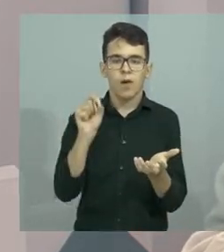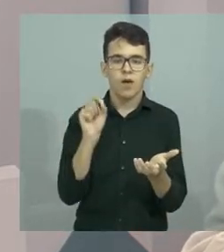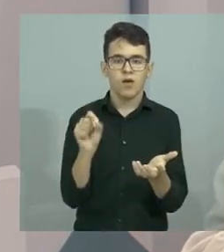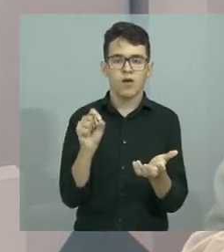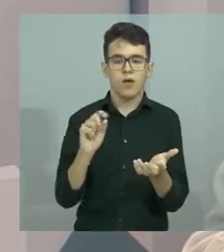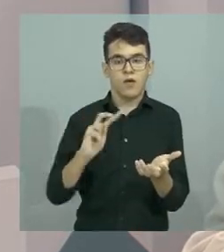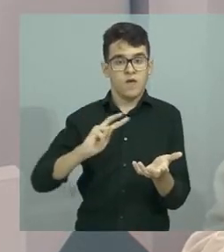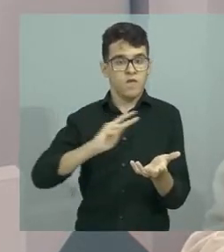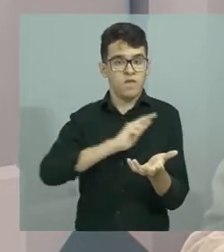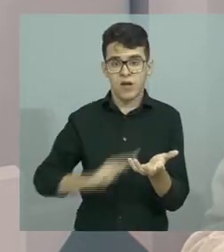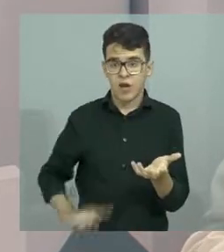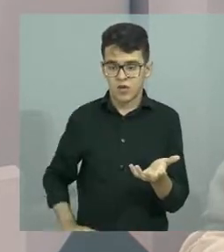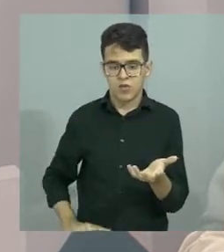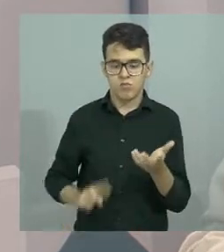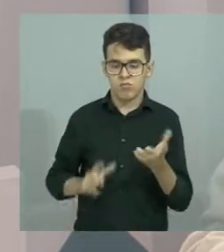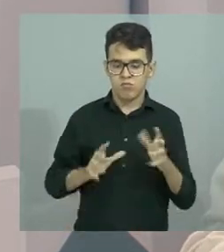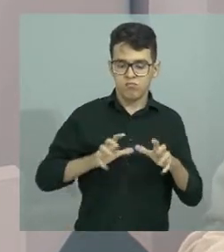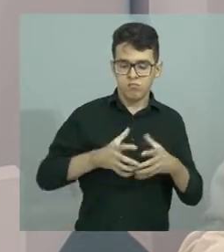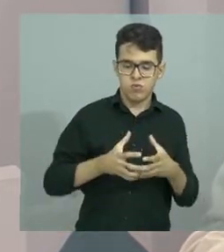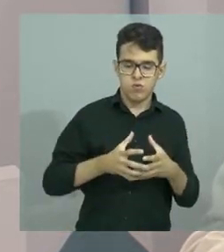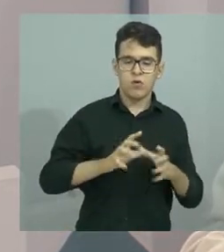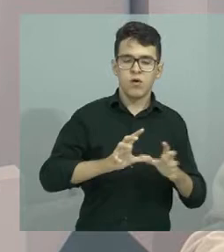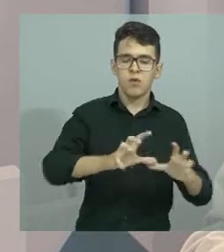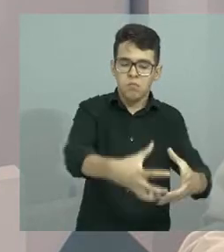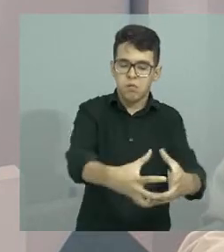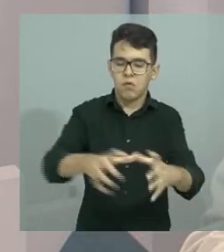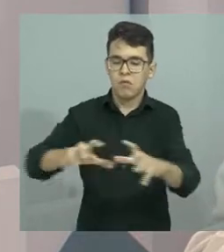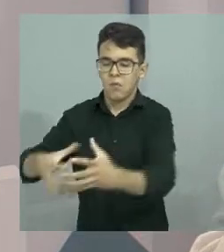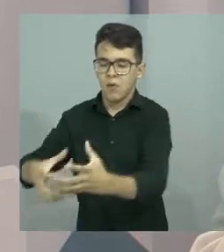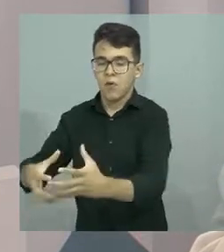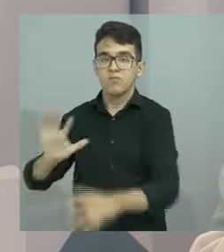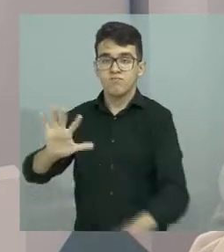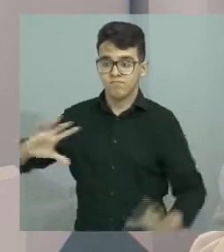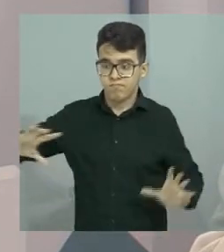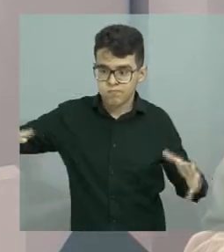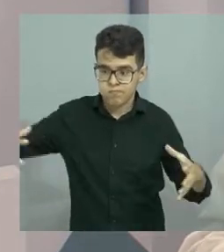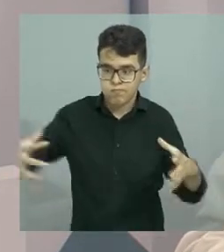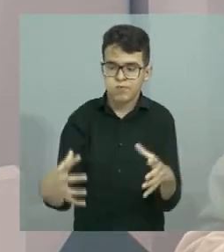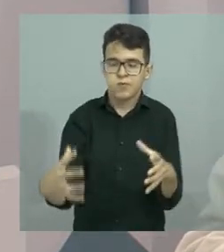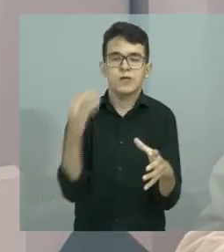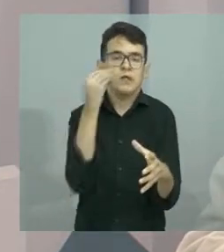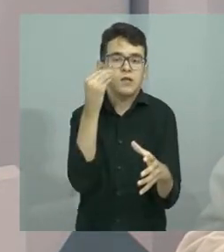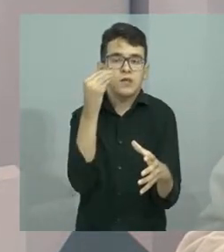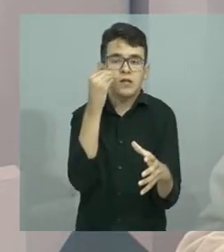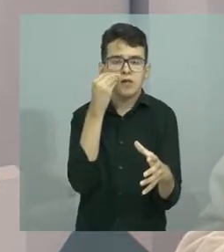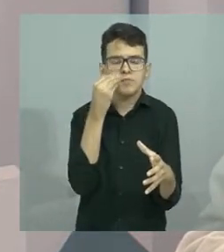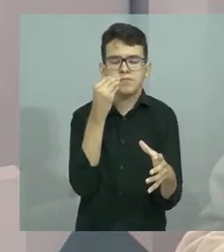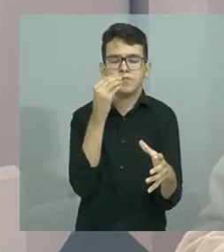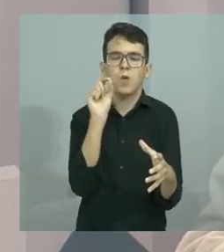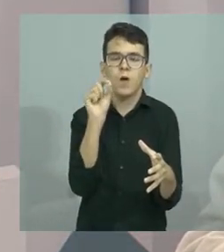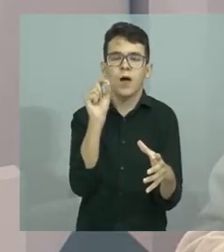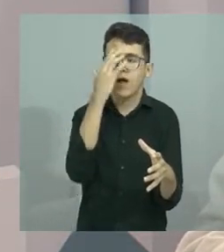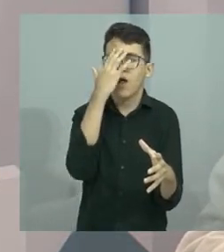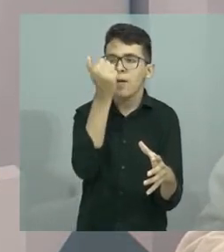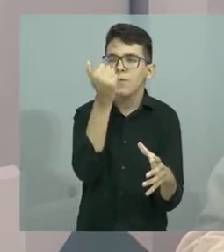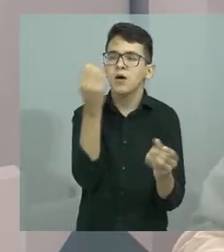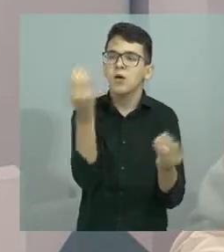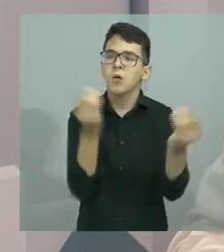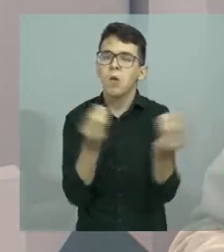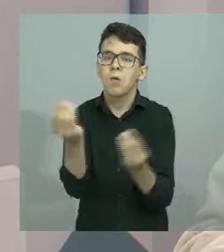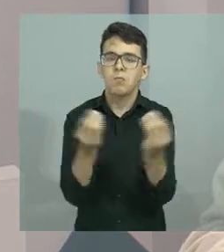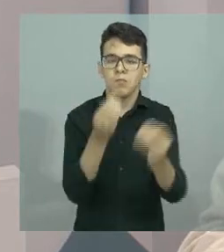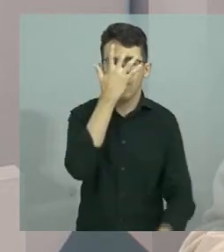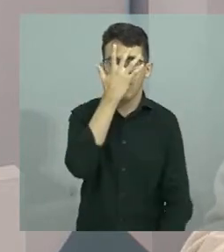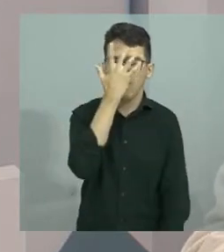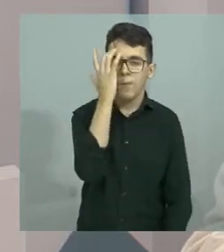municípios, para que os parlamentares, os vereadores possam, a partir das suas demandas, apontar as questões